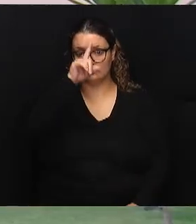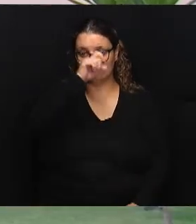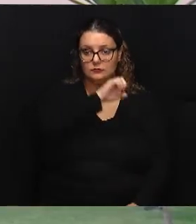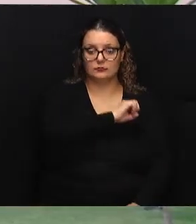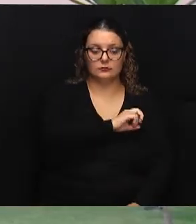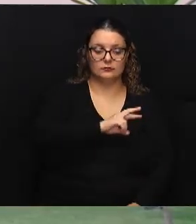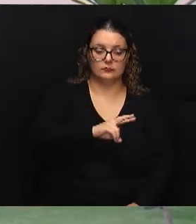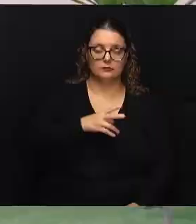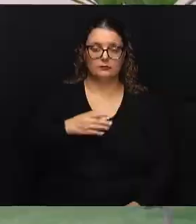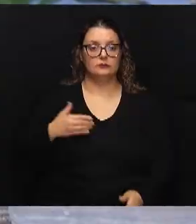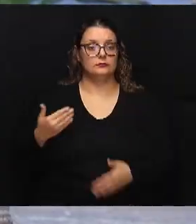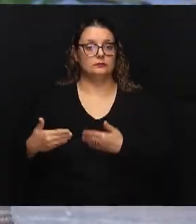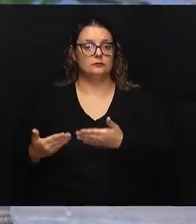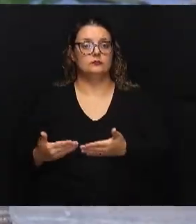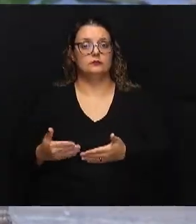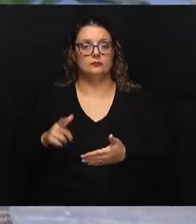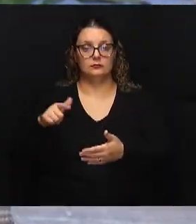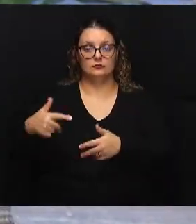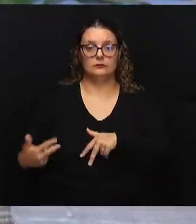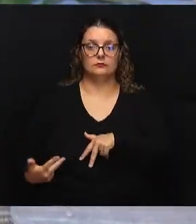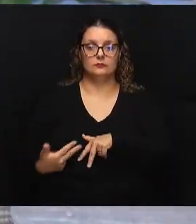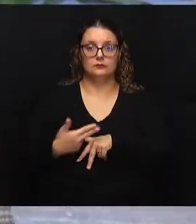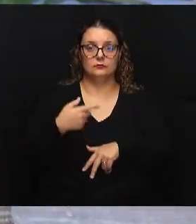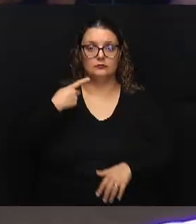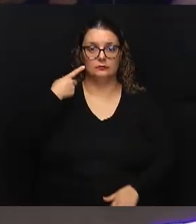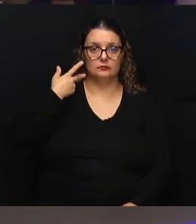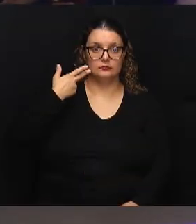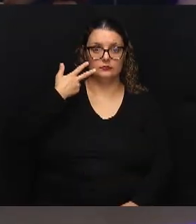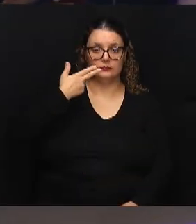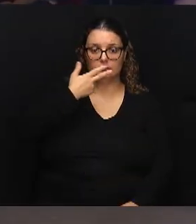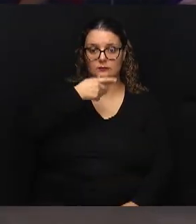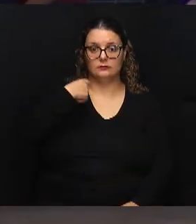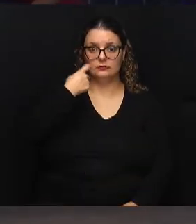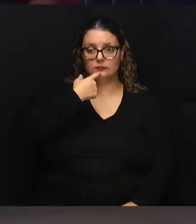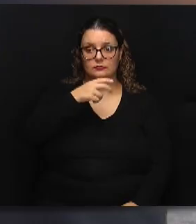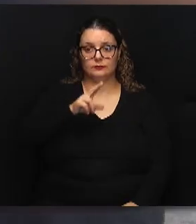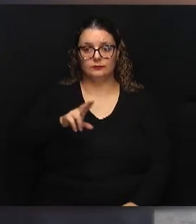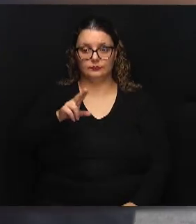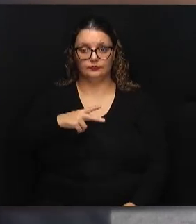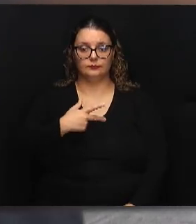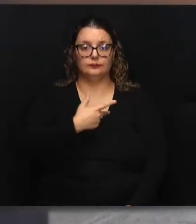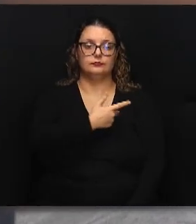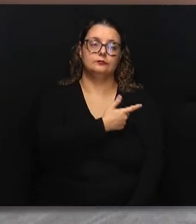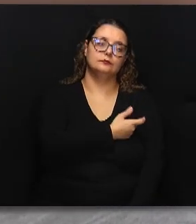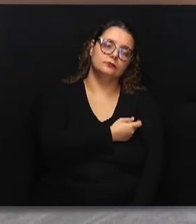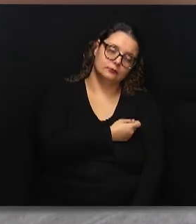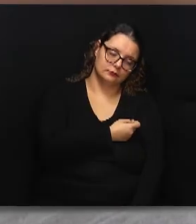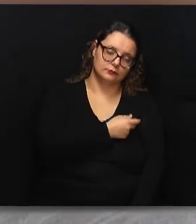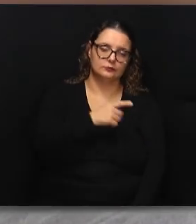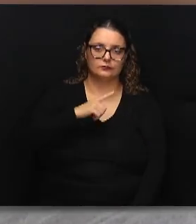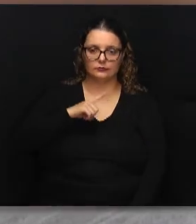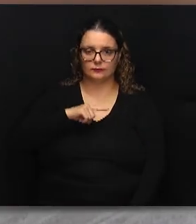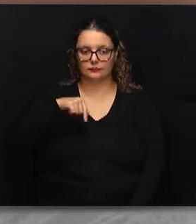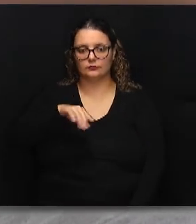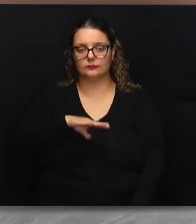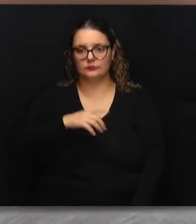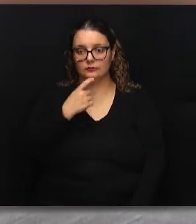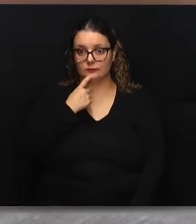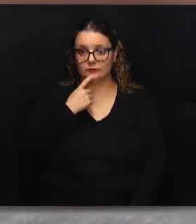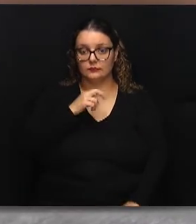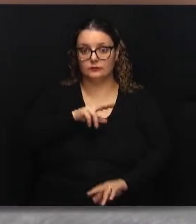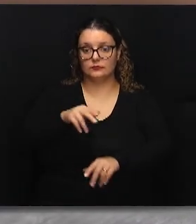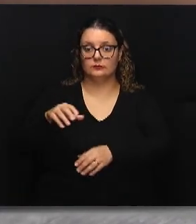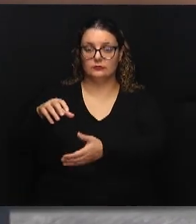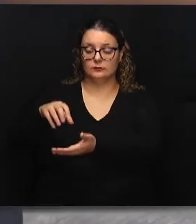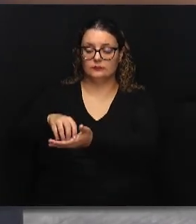aos procedimentos cirúrgicos odontológicos que utilizam de sedação. Nós temos aqui na cidade de Campinas diversos